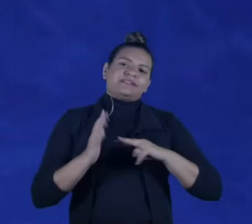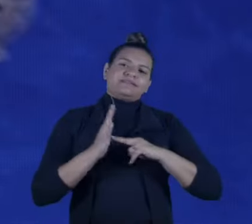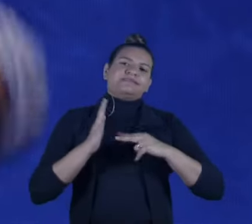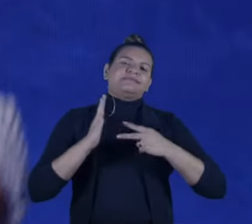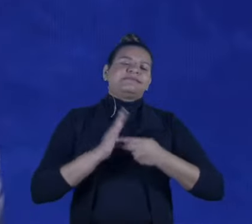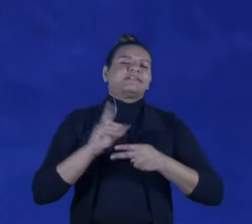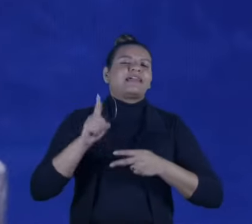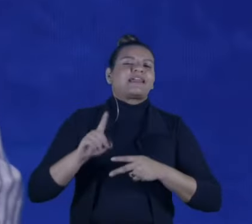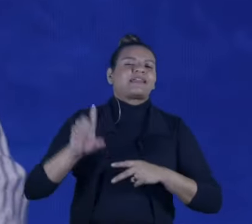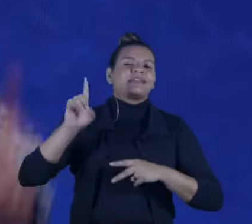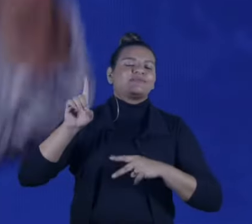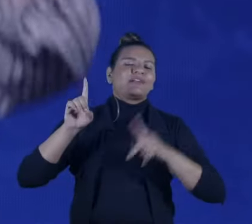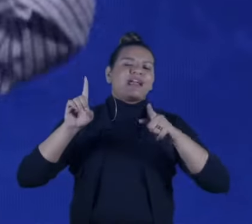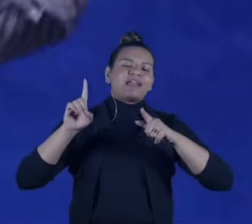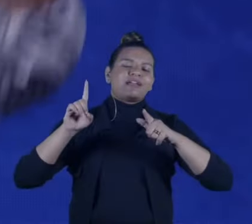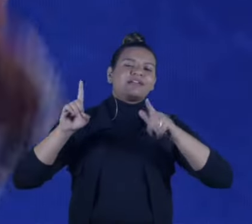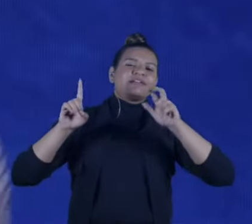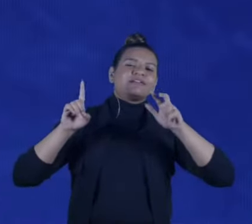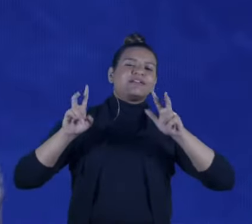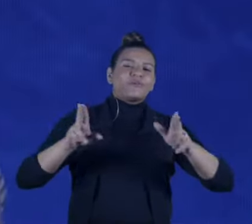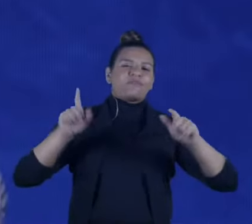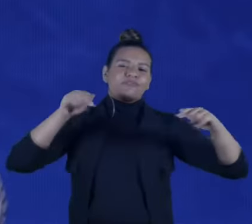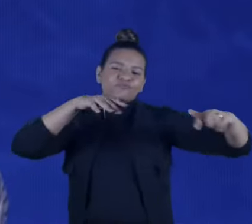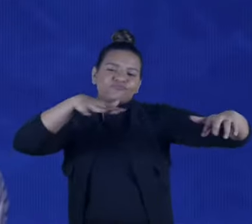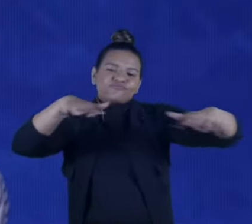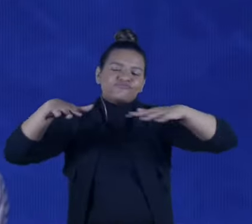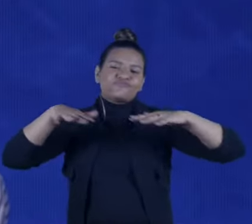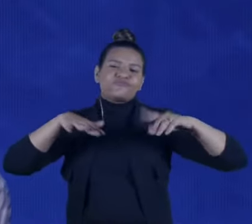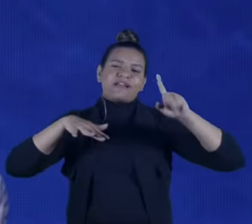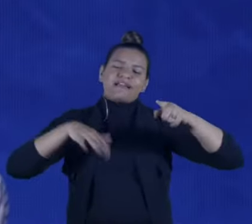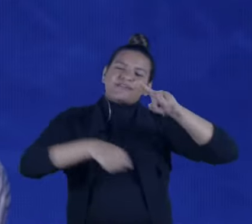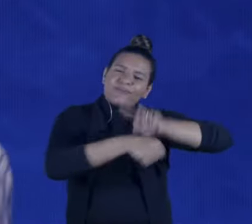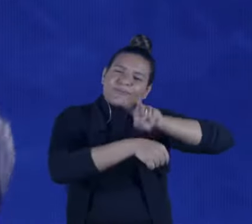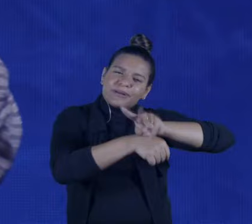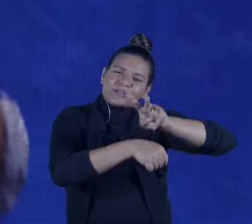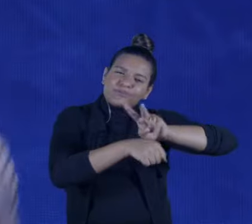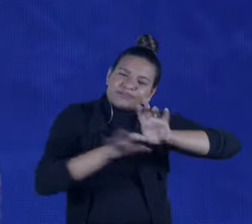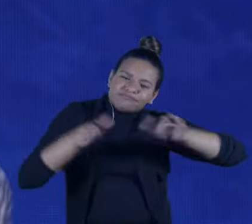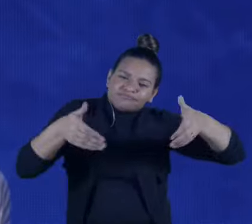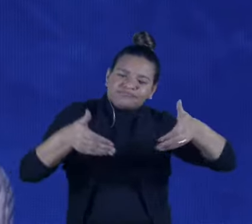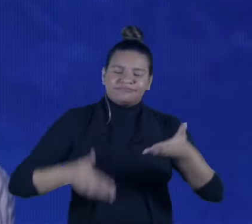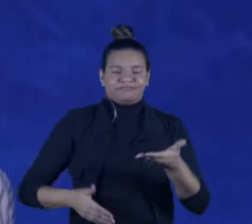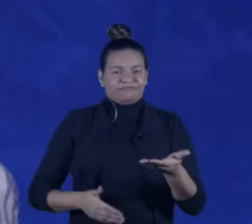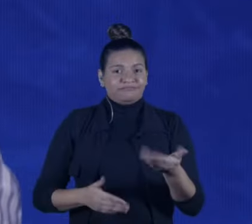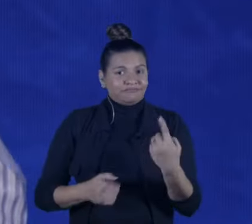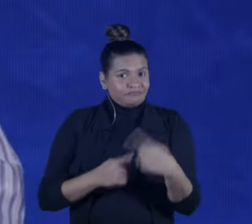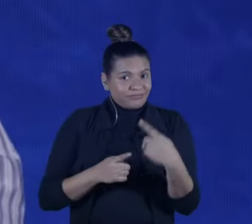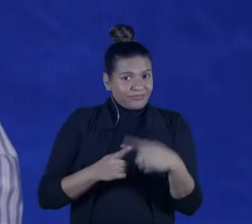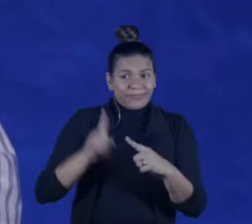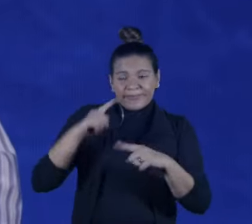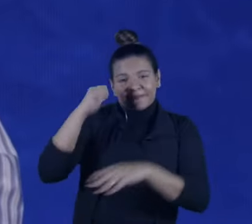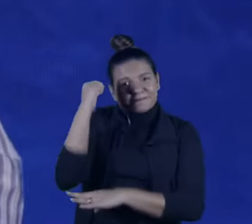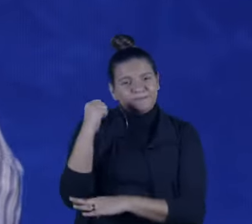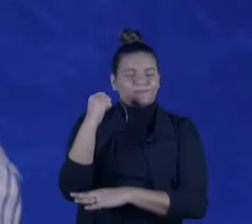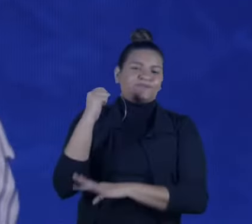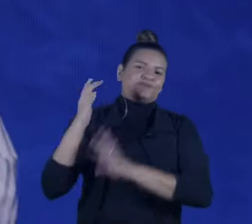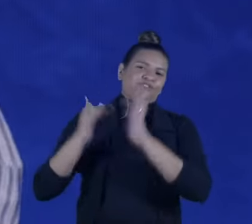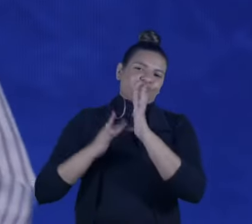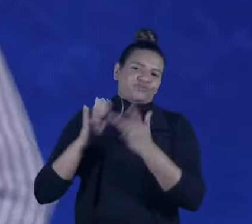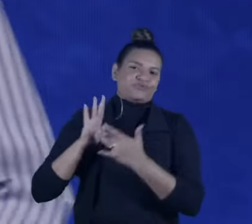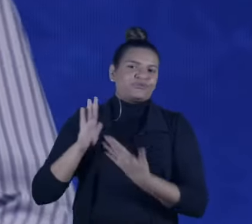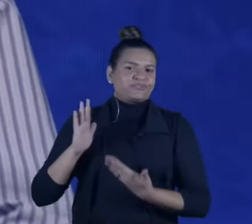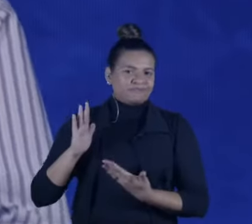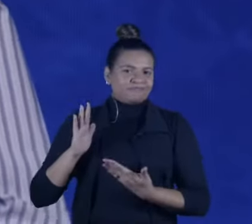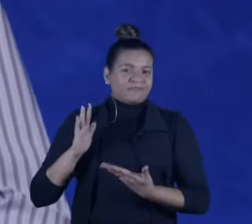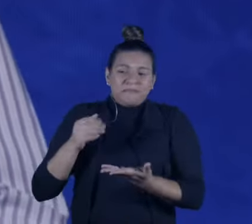estabelecidos e construídos sobre o fundamento que é Jesus e a sua palavra. A sua